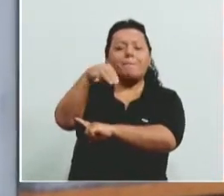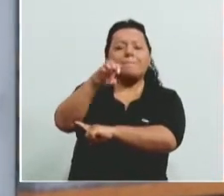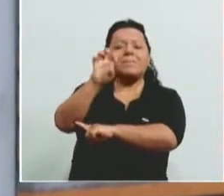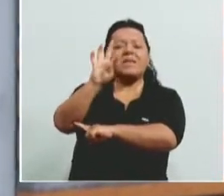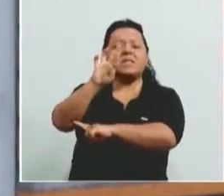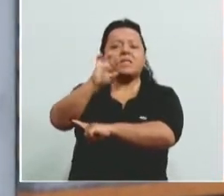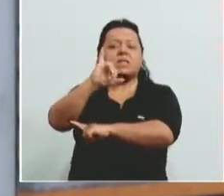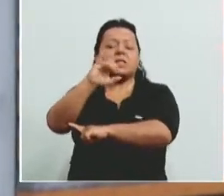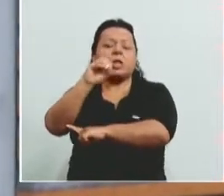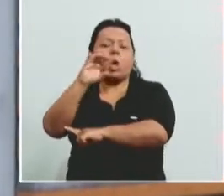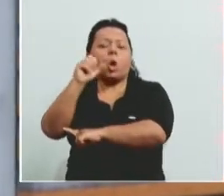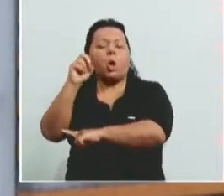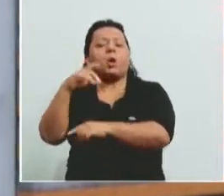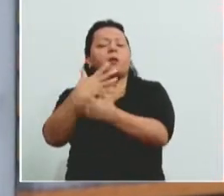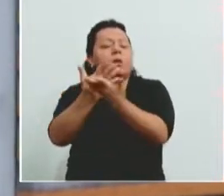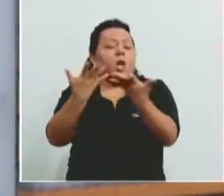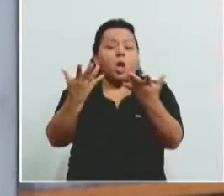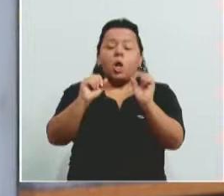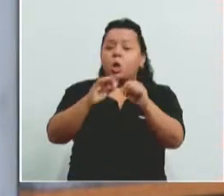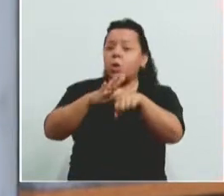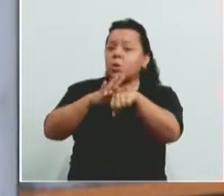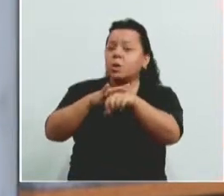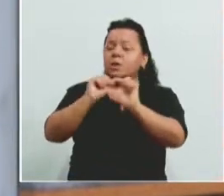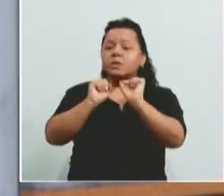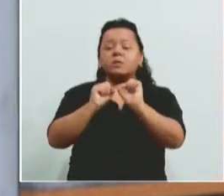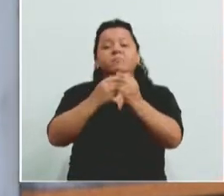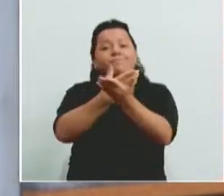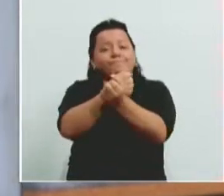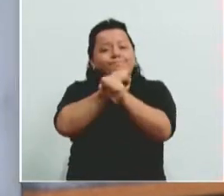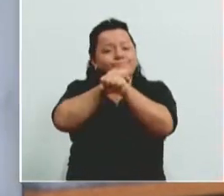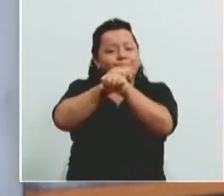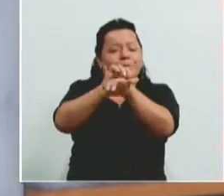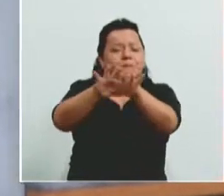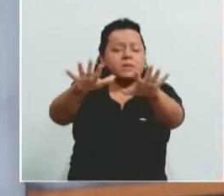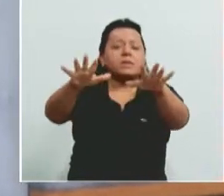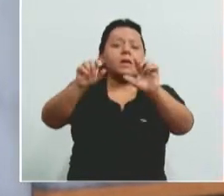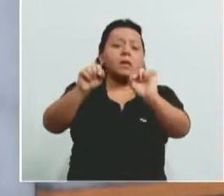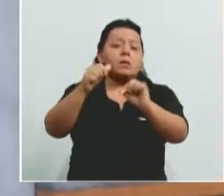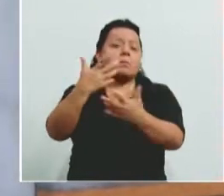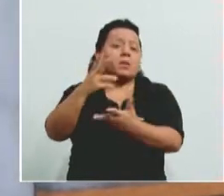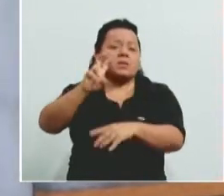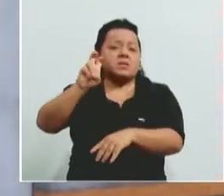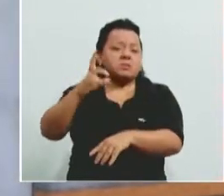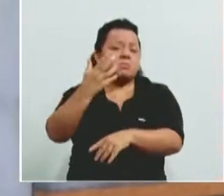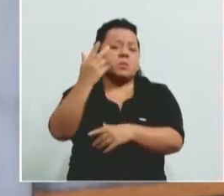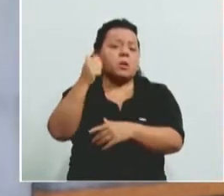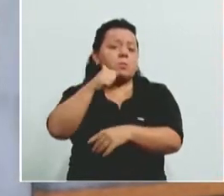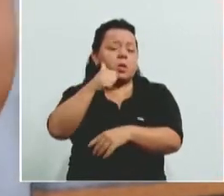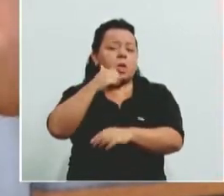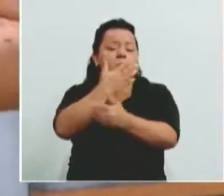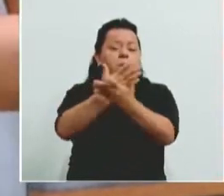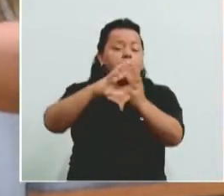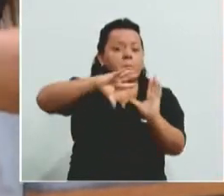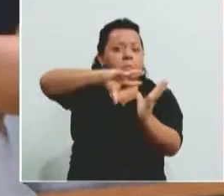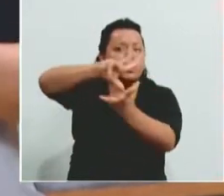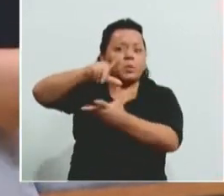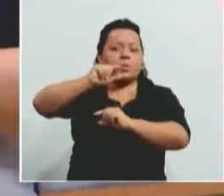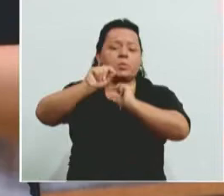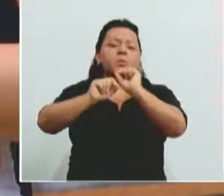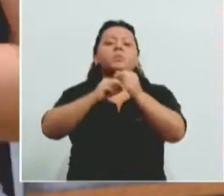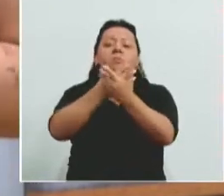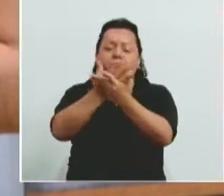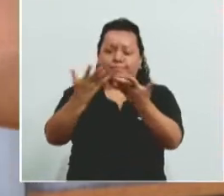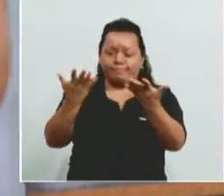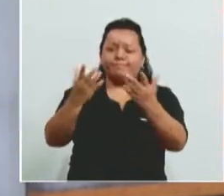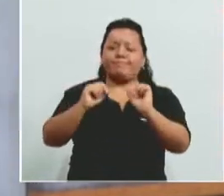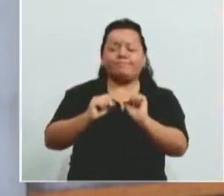Por isso, estamos falando deste assunto aqui no Viver Bem, recebendo a doutora Nara Brito, que é ginecologista e obstetra. Doutora, a gente falava no